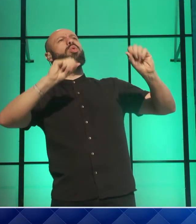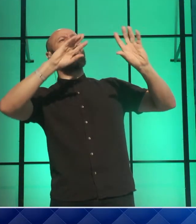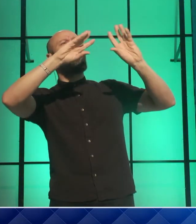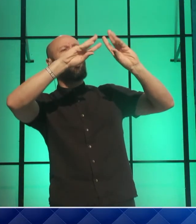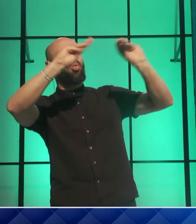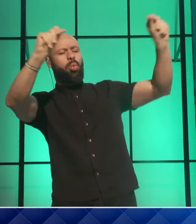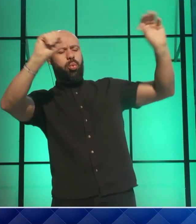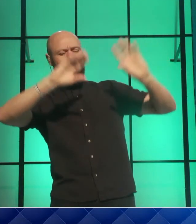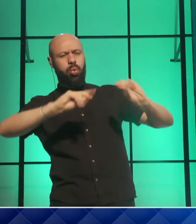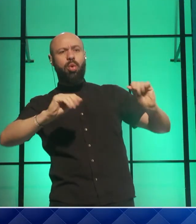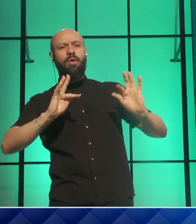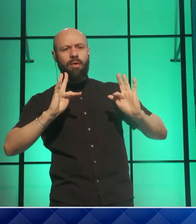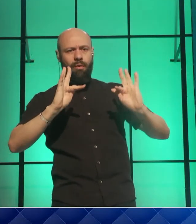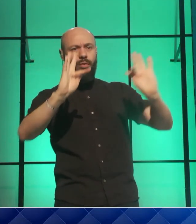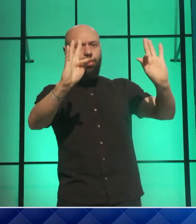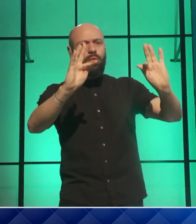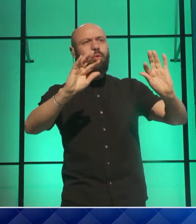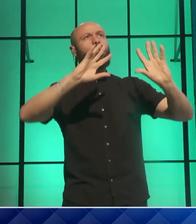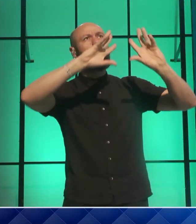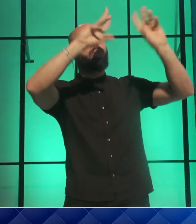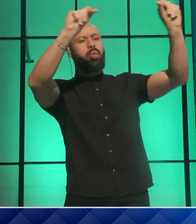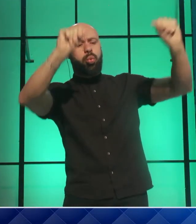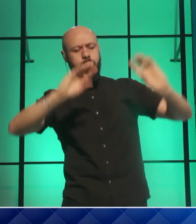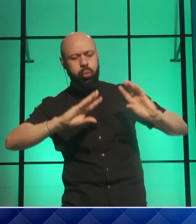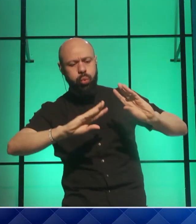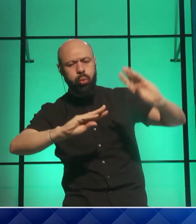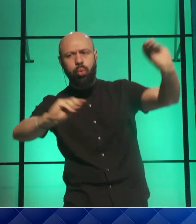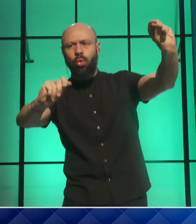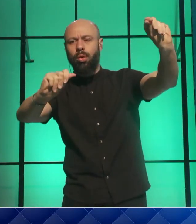vai perecer, mas tu, o Senhor,